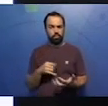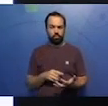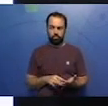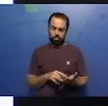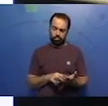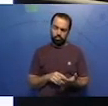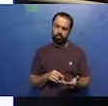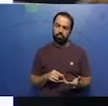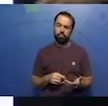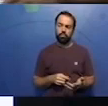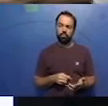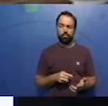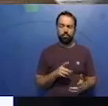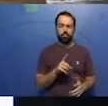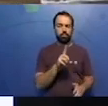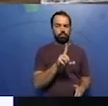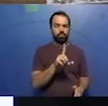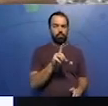10h35,